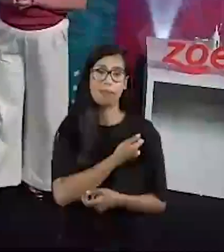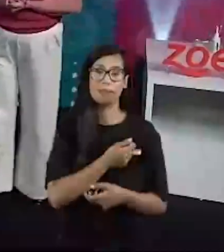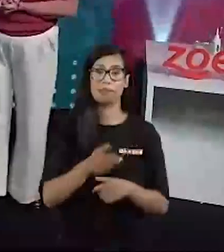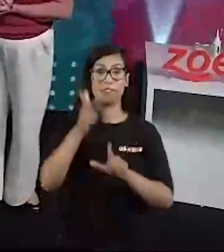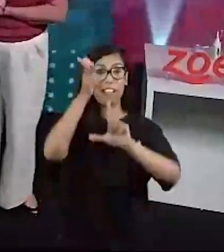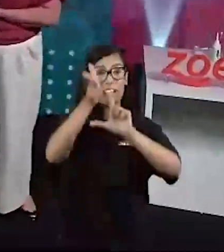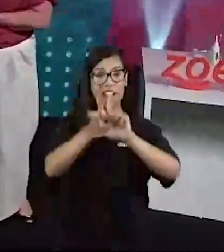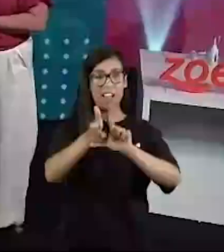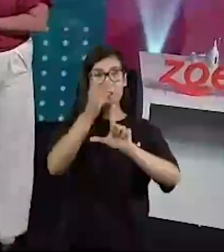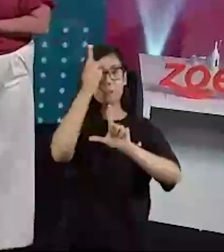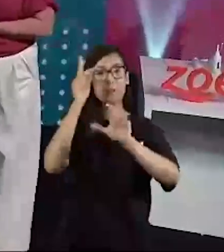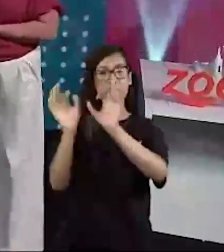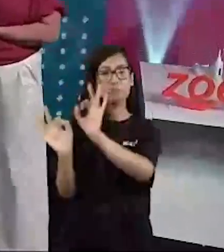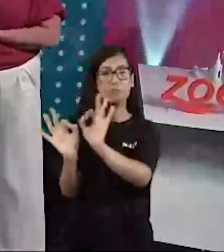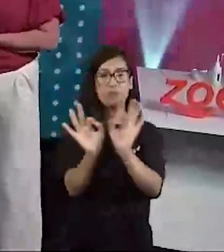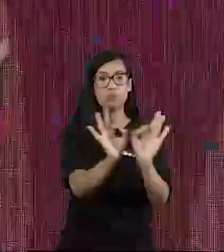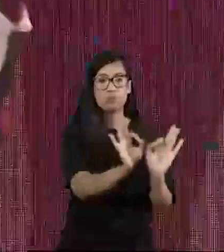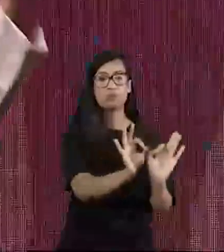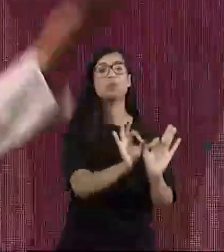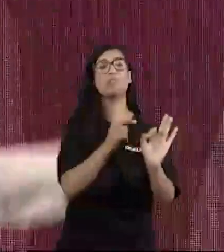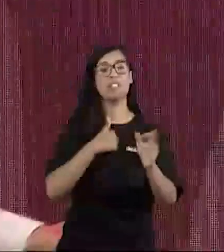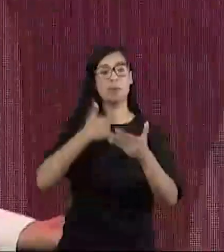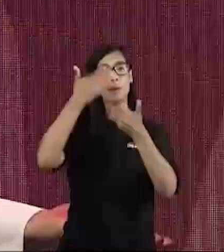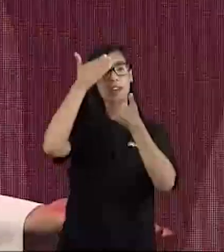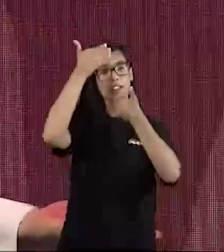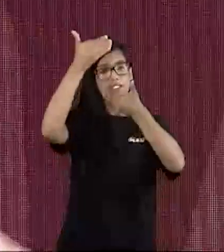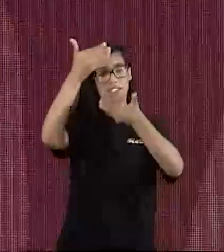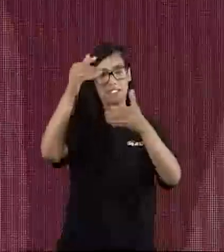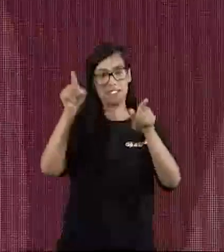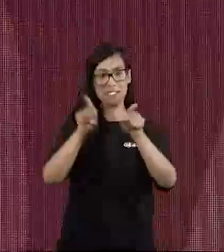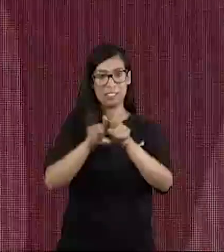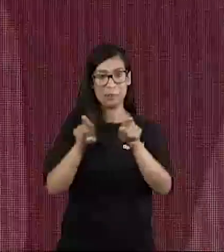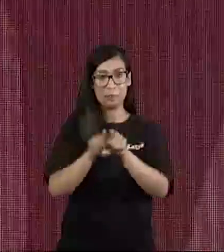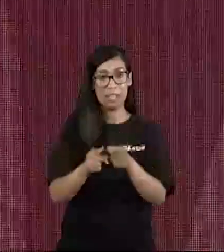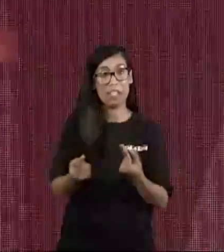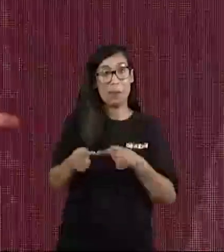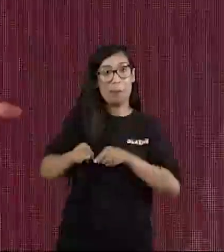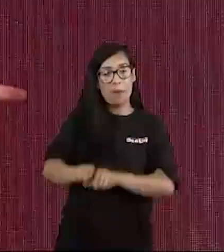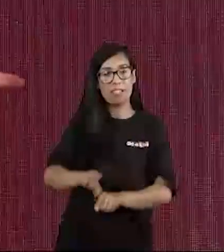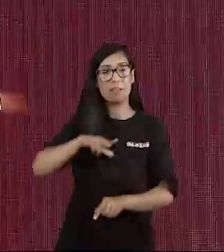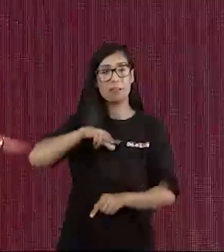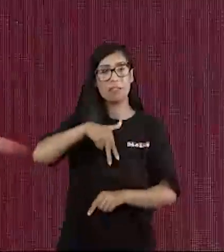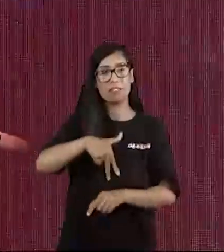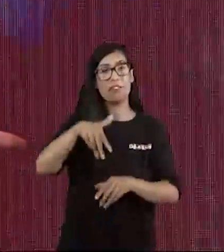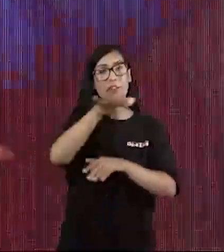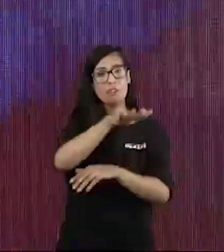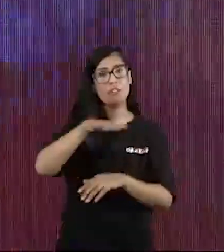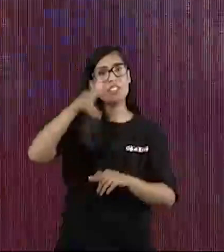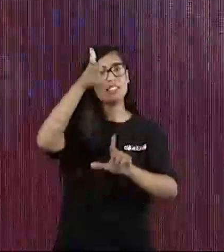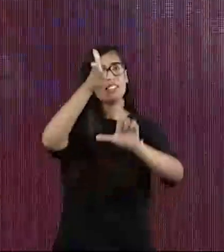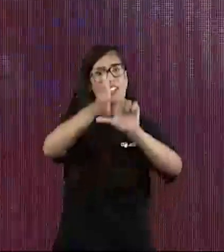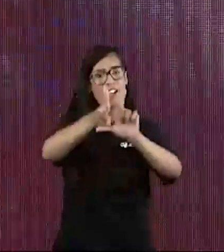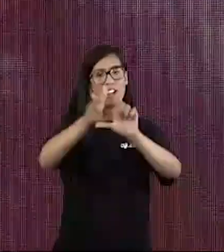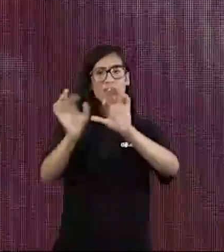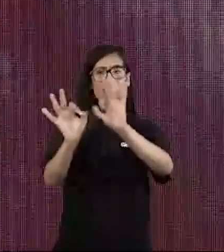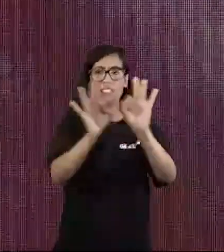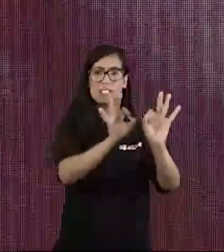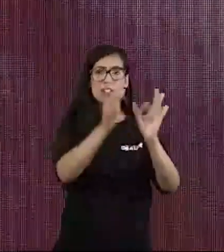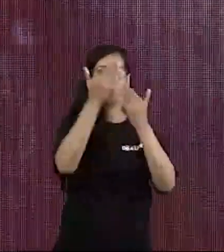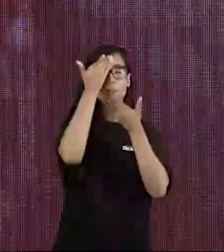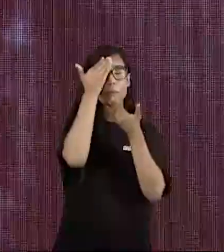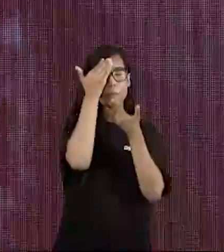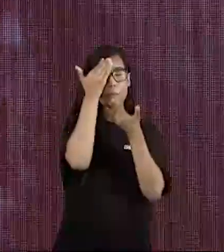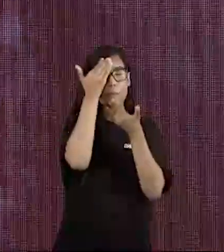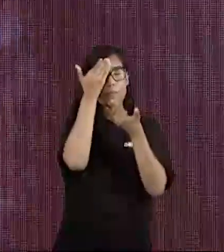Agradeço muito mesmo, em nome das OETs, todas, OETs Brasil e OETs Portugal. E a todos vocês que estão nos vendo de casa, também o